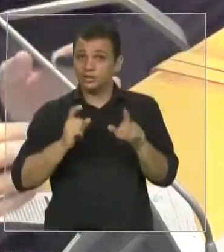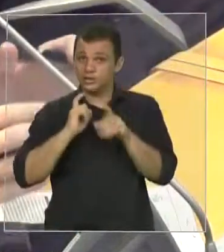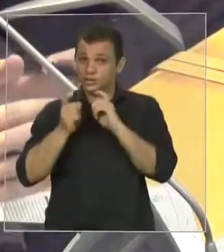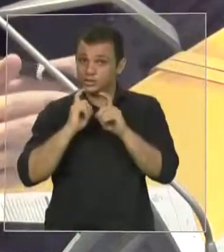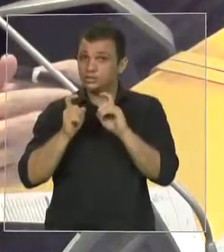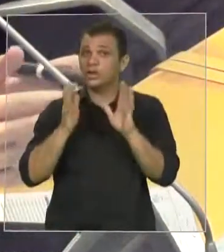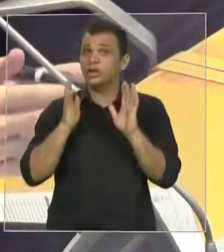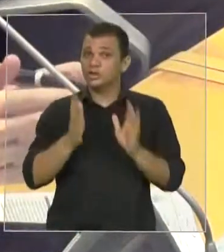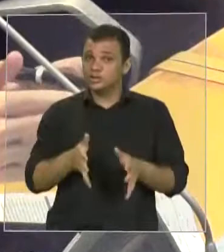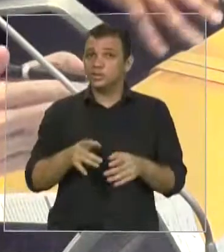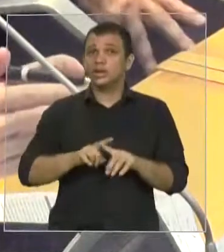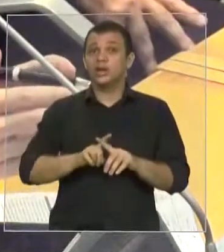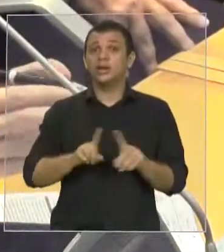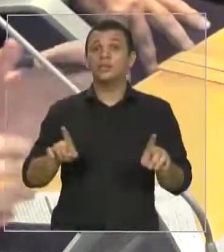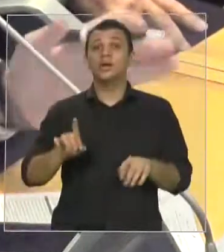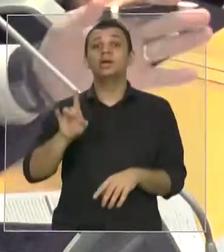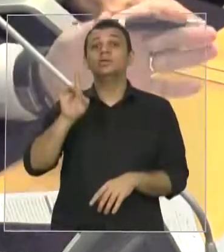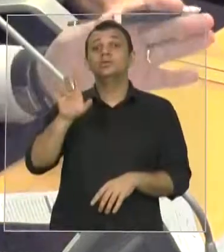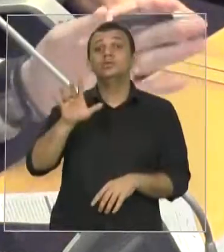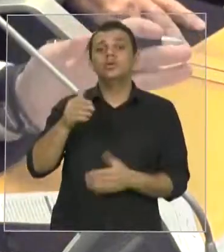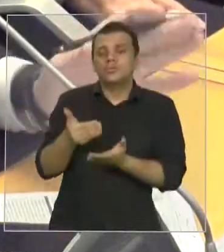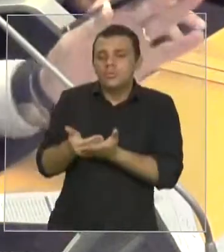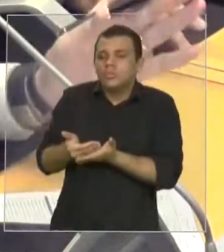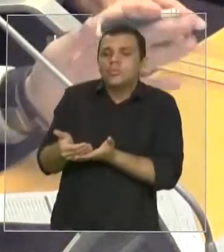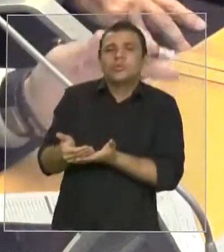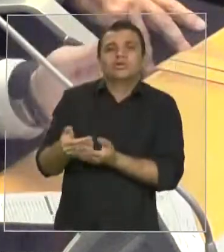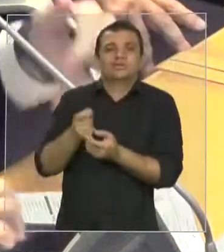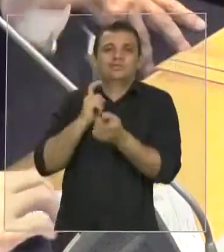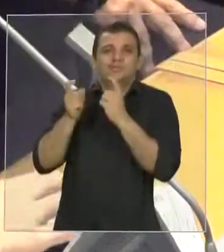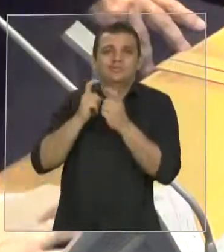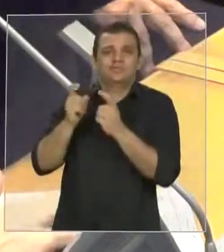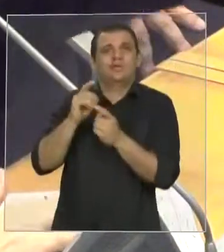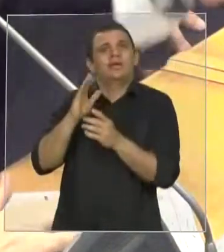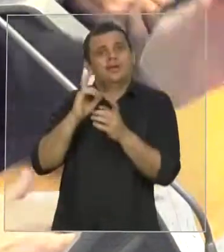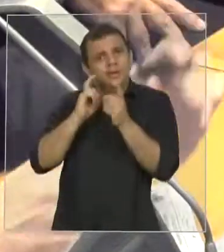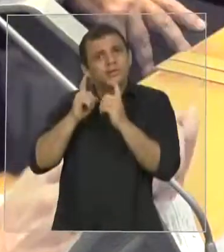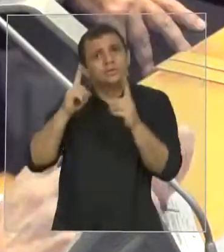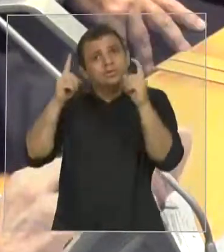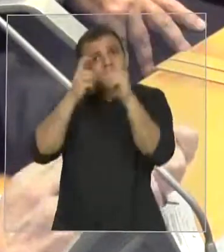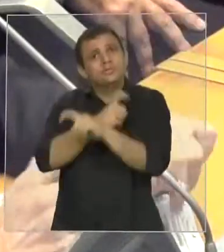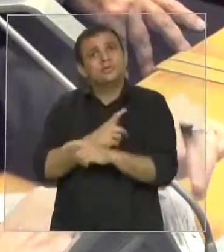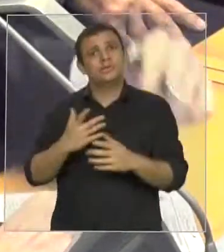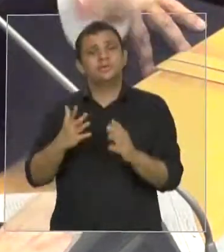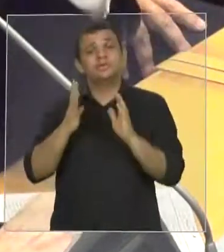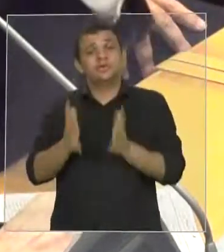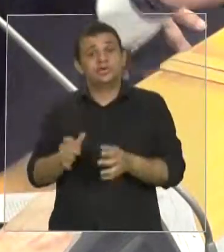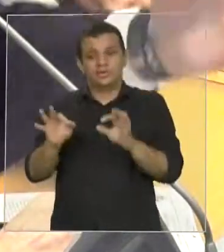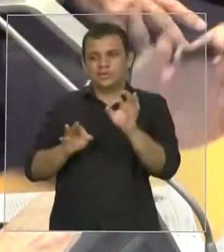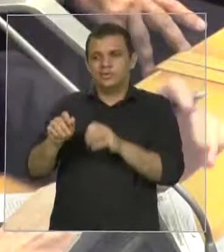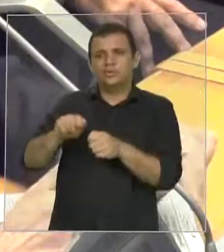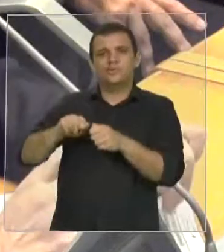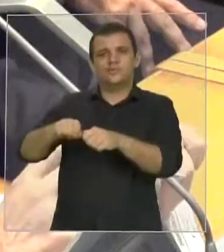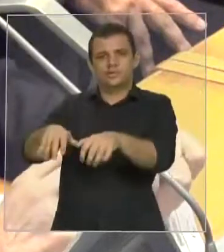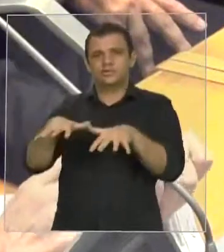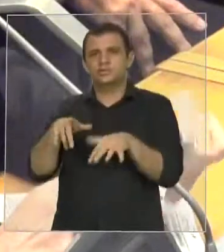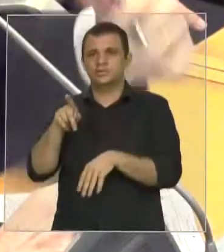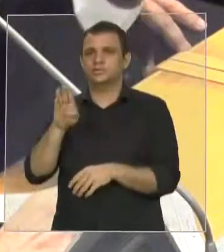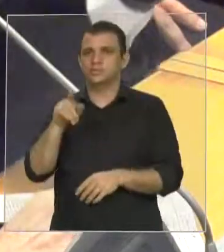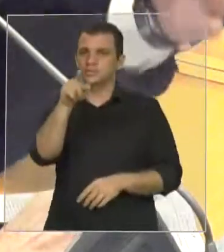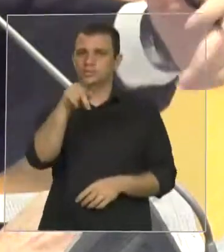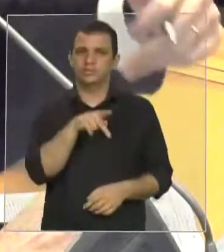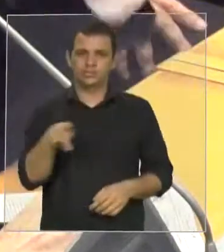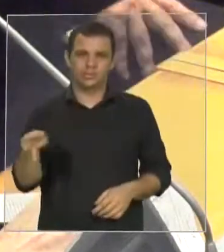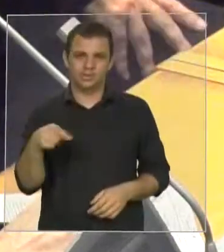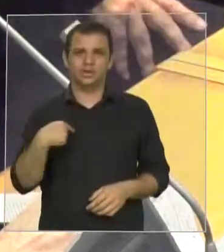mas apenas estamos no início de uma discussão complexa, né? Tivemos audiências públicas que Vossa Excelência presidiu,